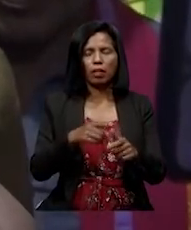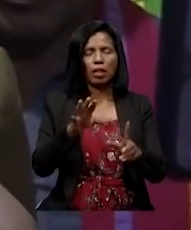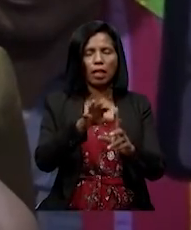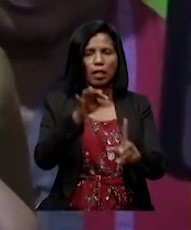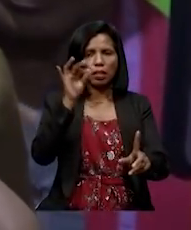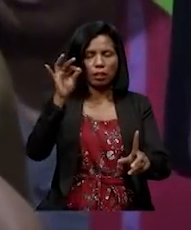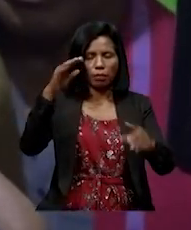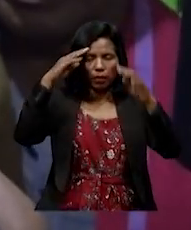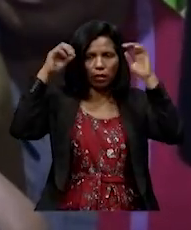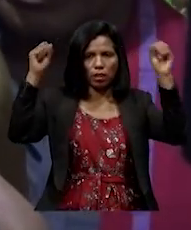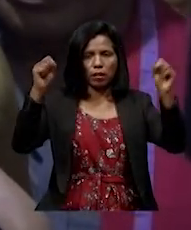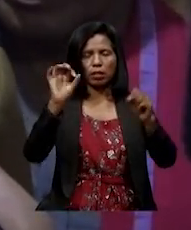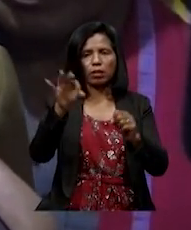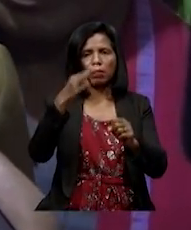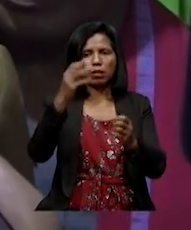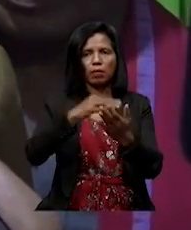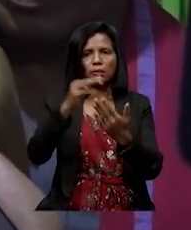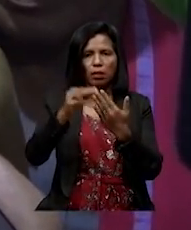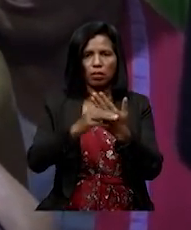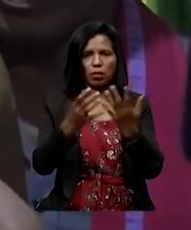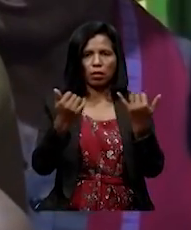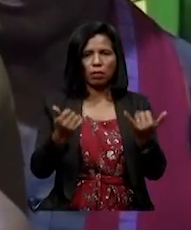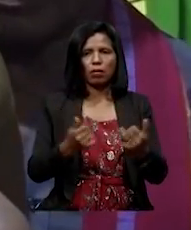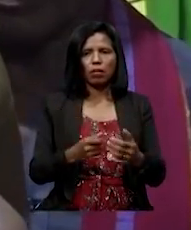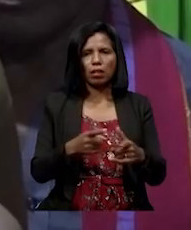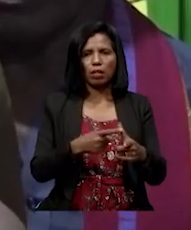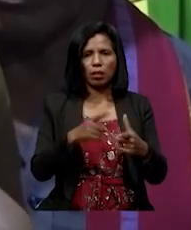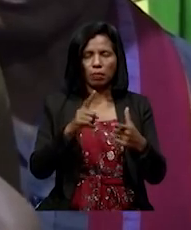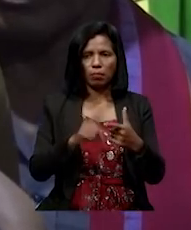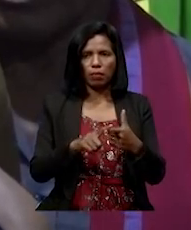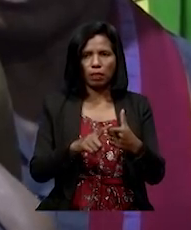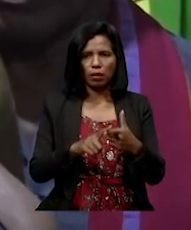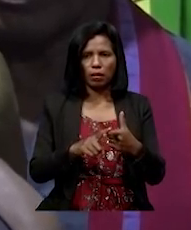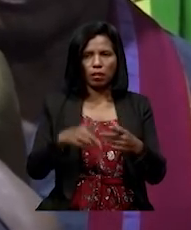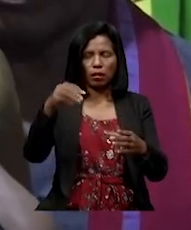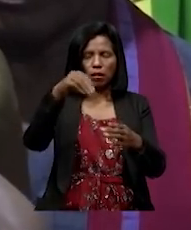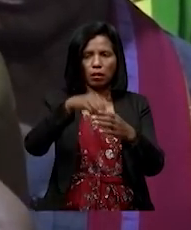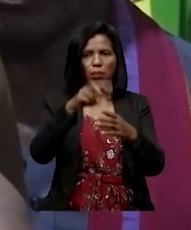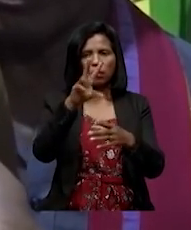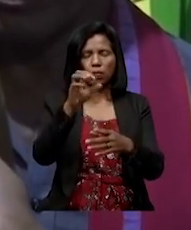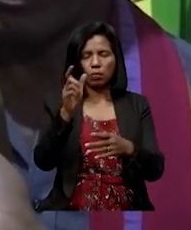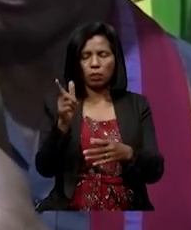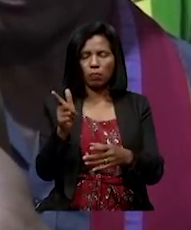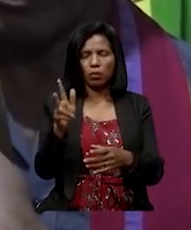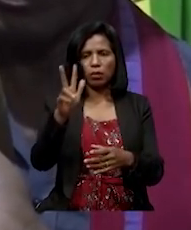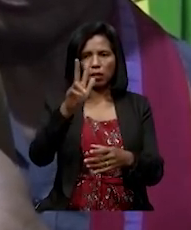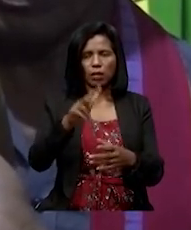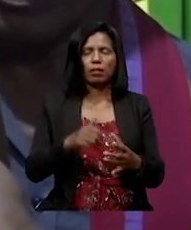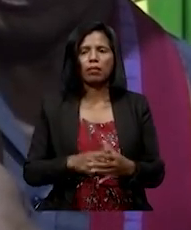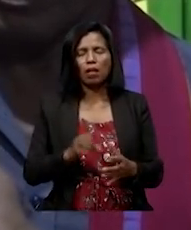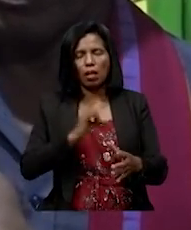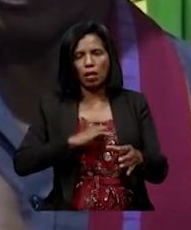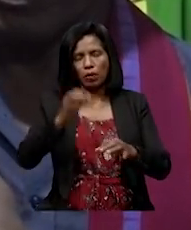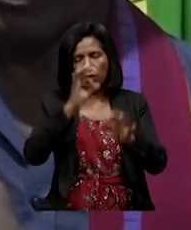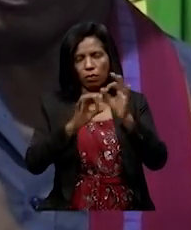presidencial, 19 de março agora, depois evento ida mos, tama ia 2023, eleição parlamentar. Hau garante, katak, hau